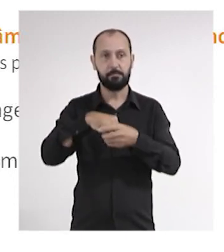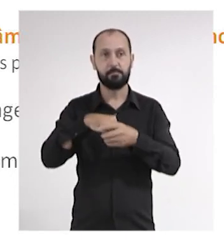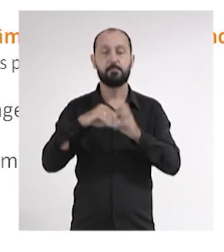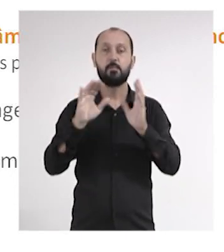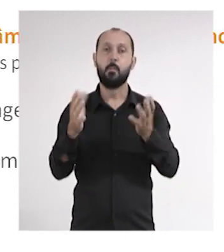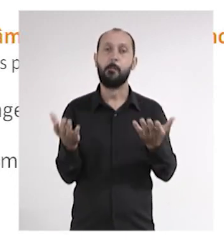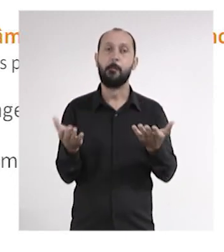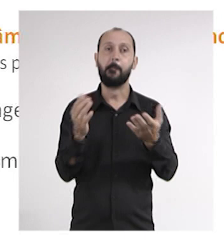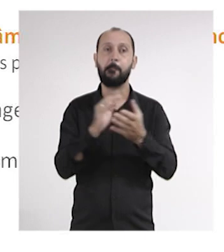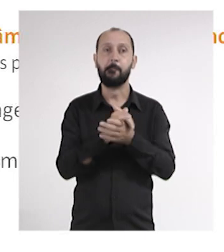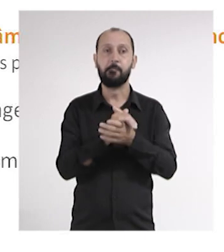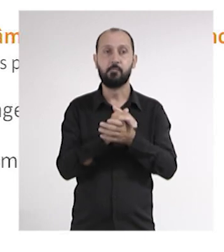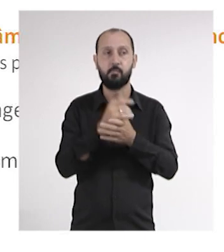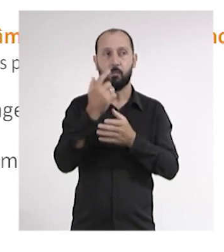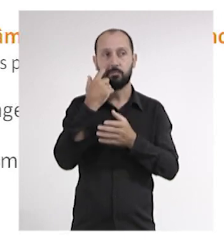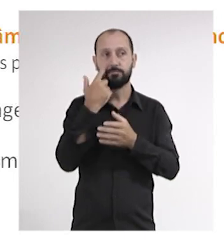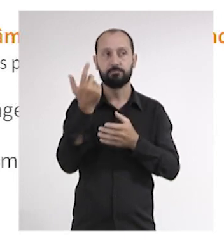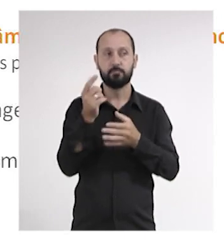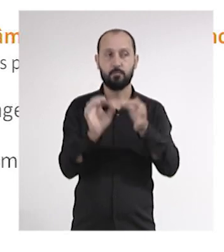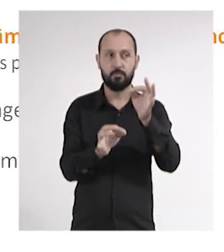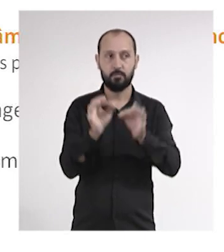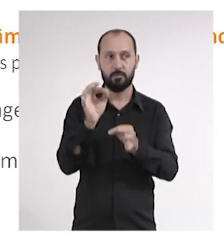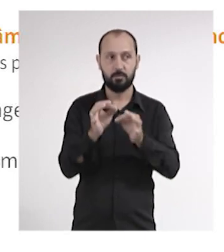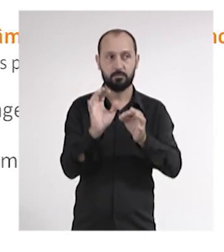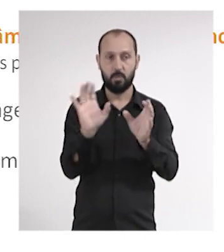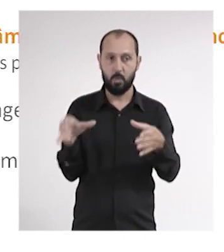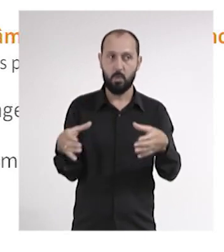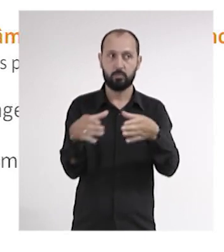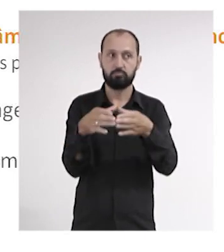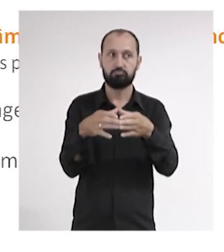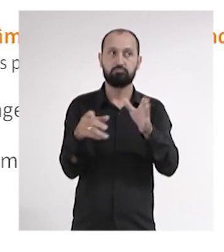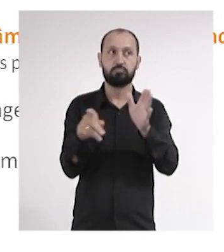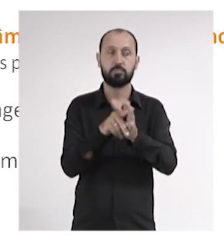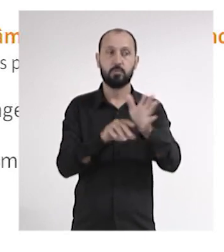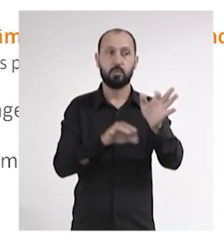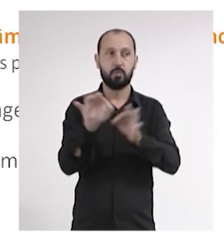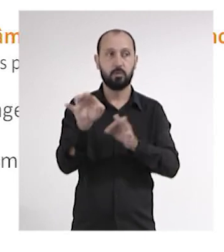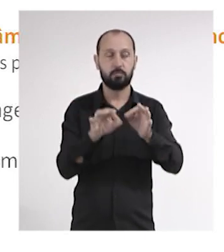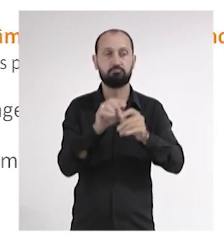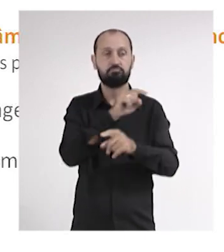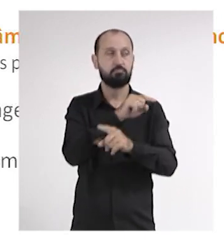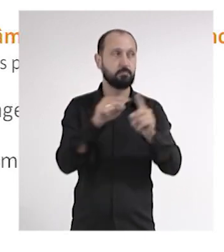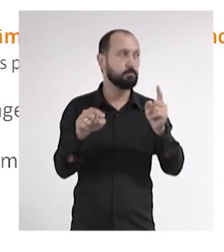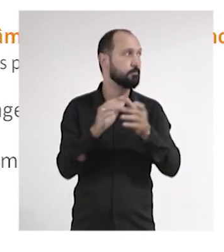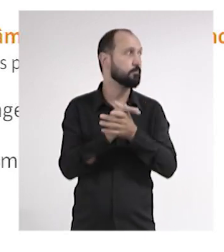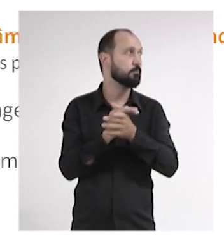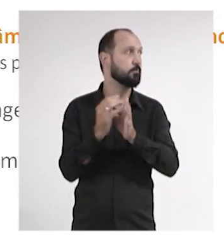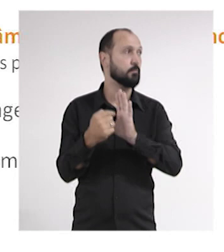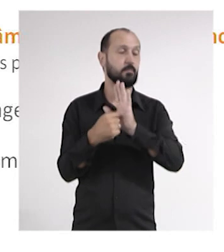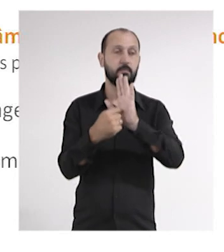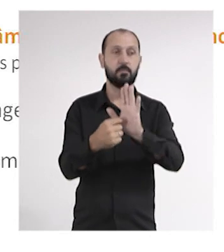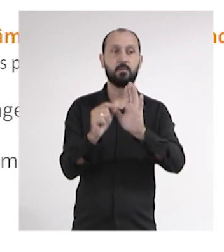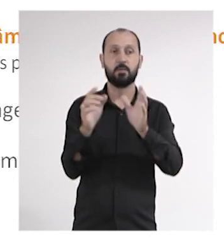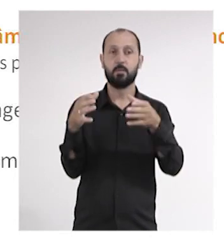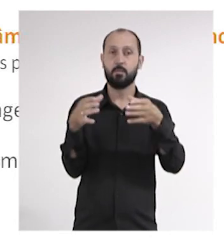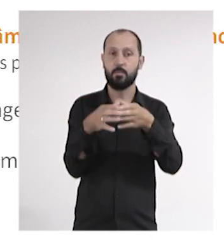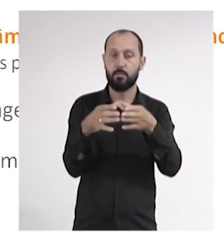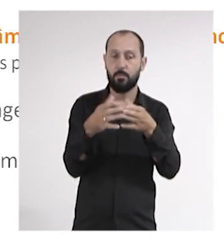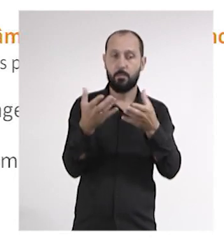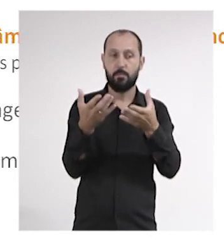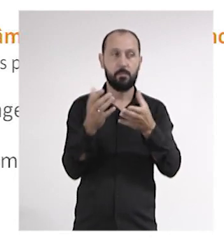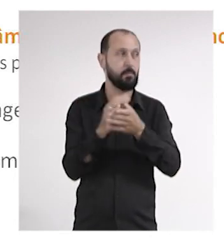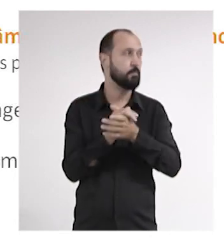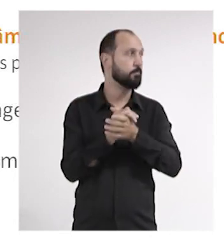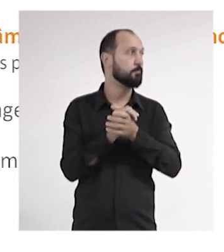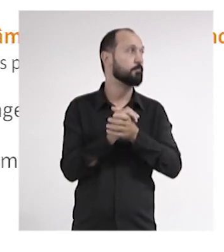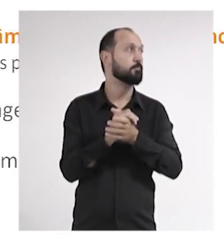de um árbitro, tem um colegiado formado por uma parte indicada pela concessionária, uma parte